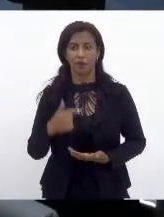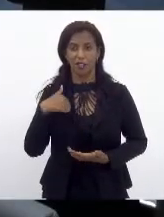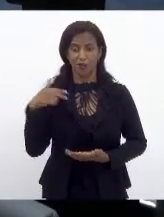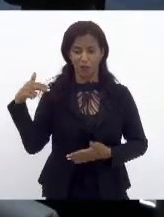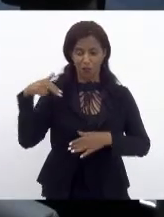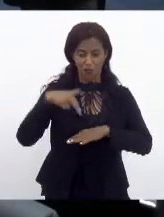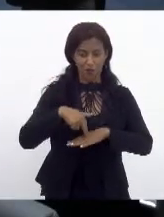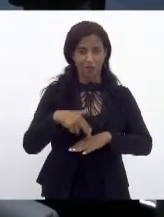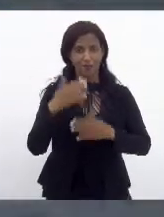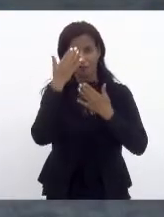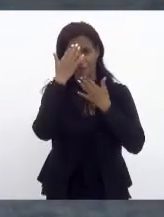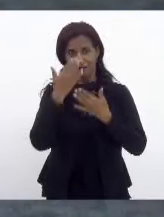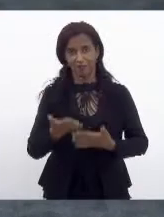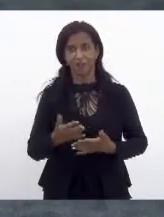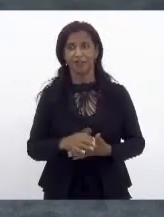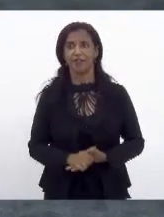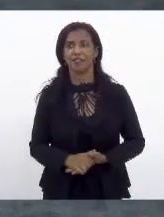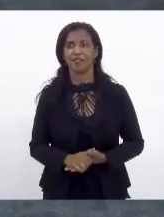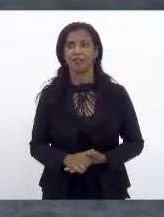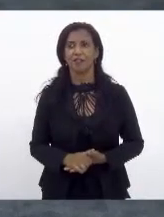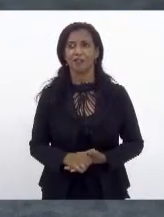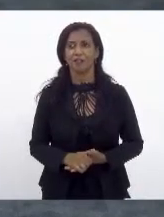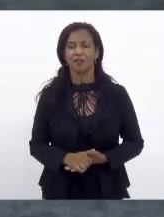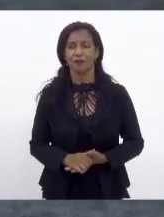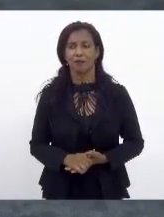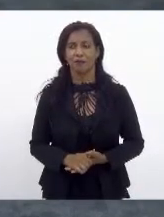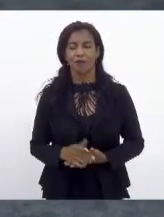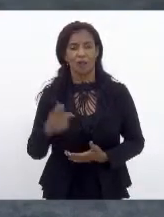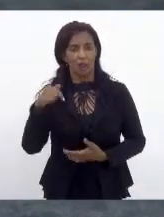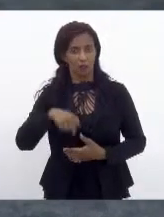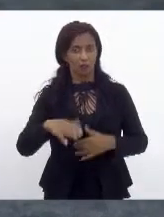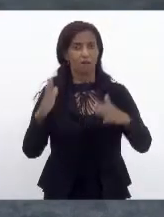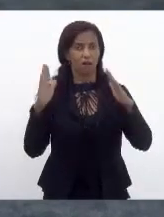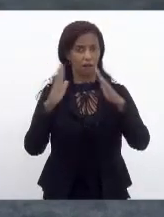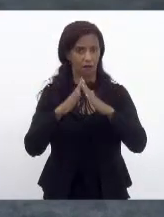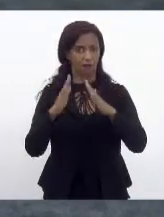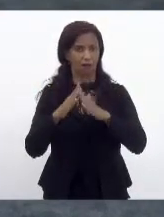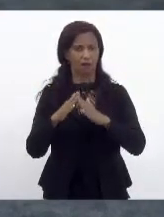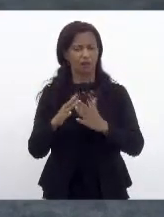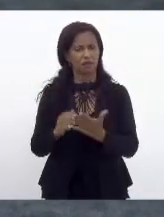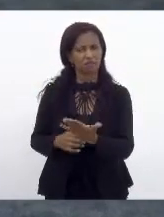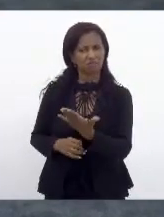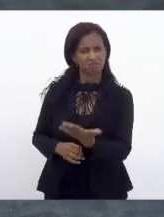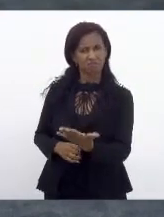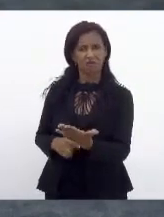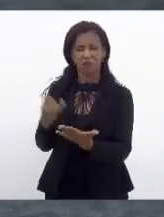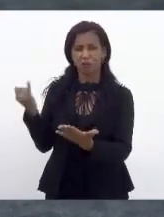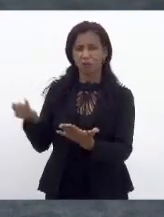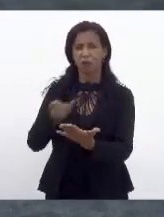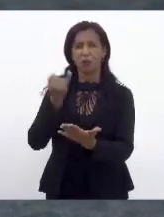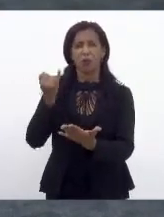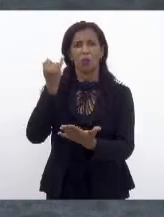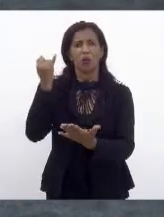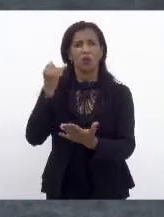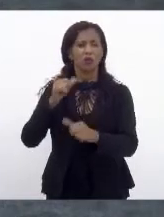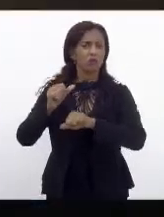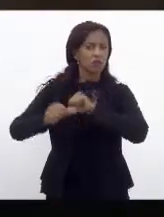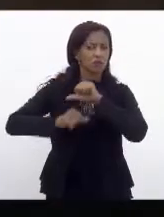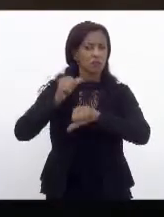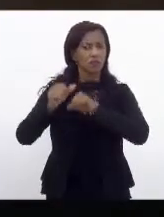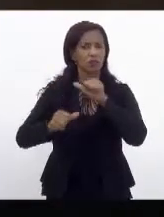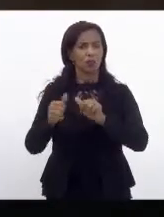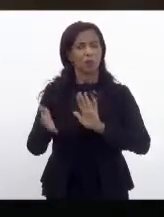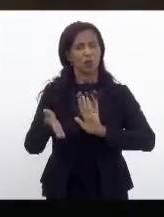agradecer aqui na LERJ, nos anais da casa. Você foi, né, fundamental para que nós tornássemos o